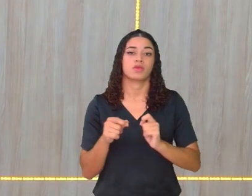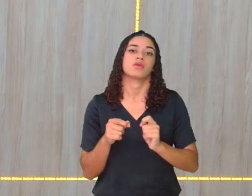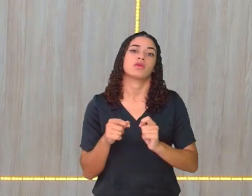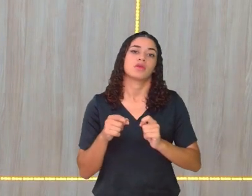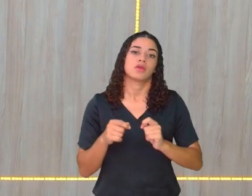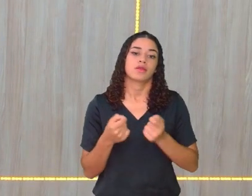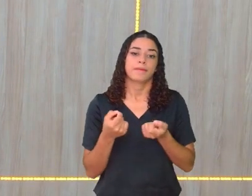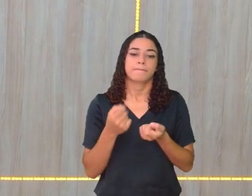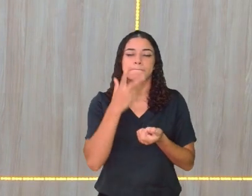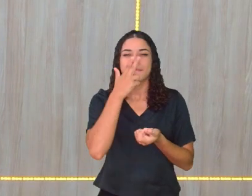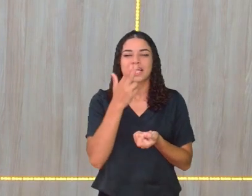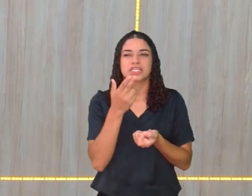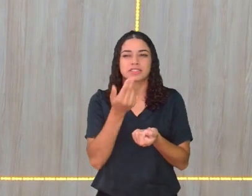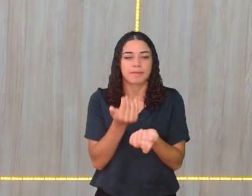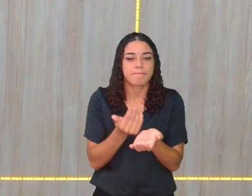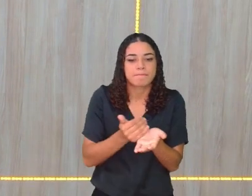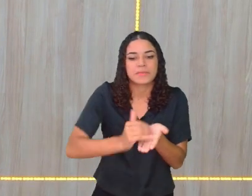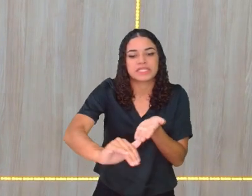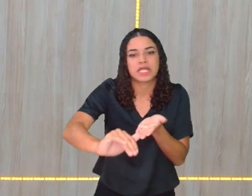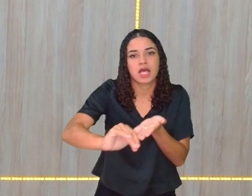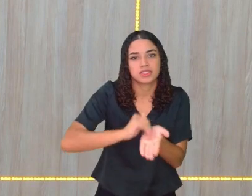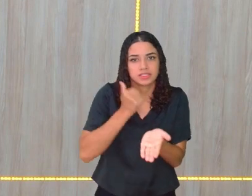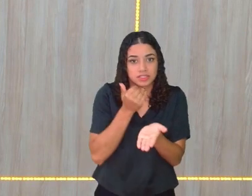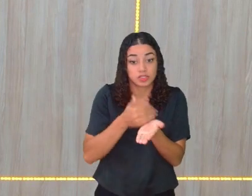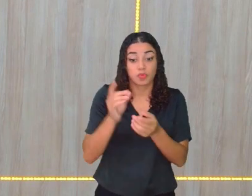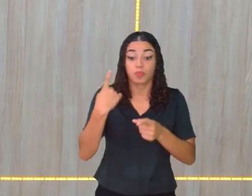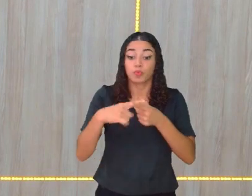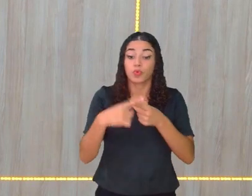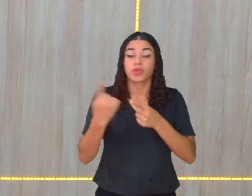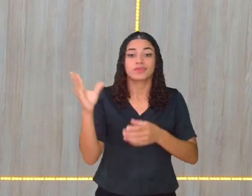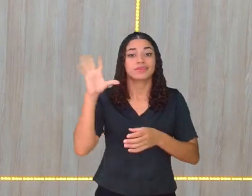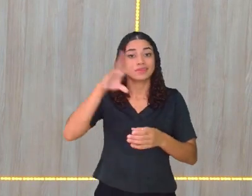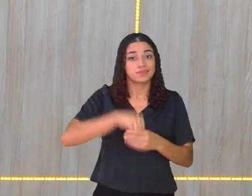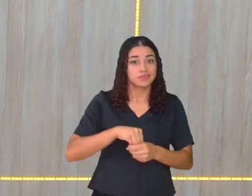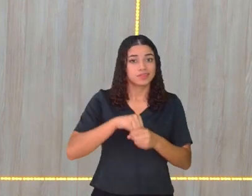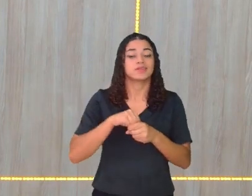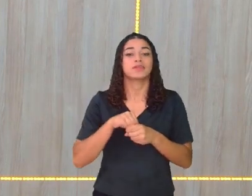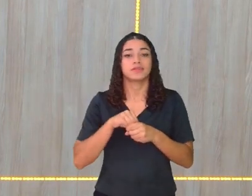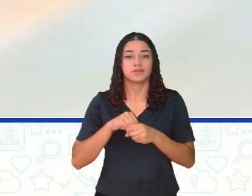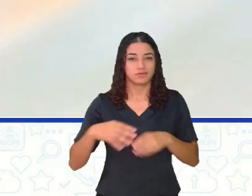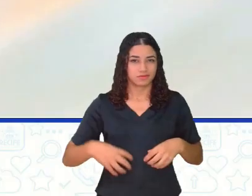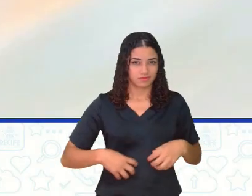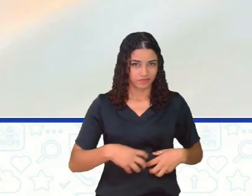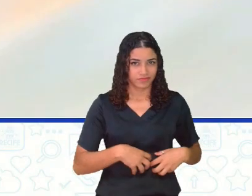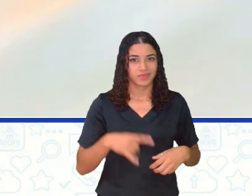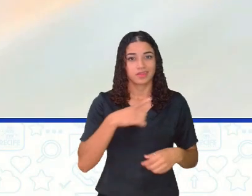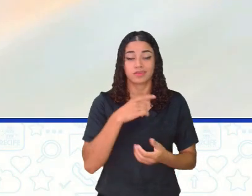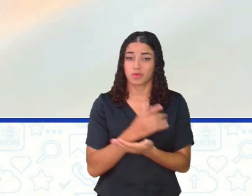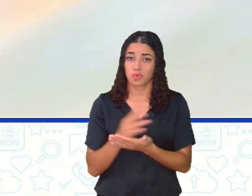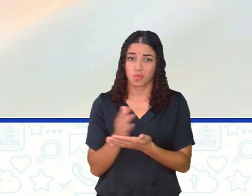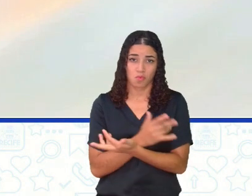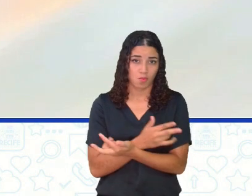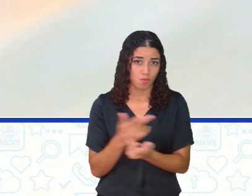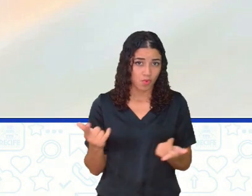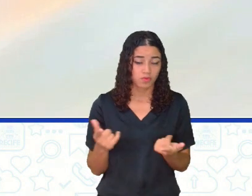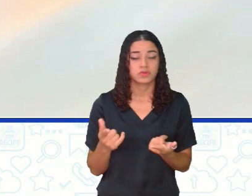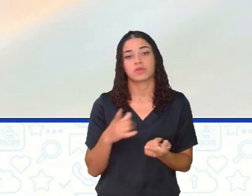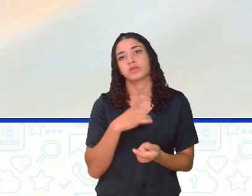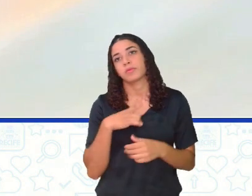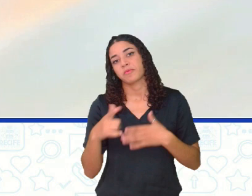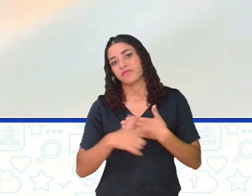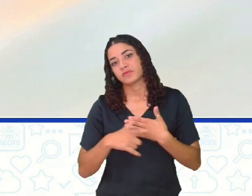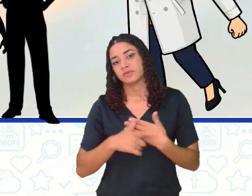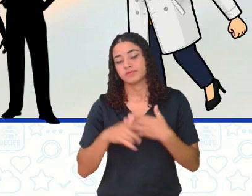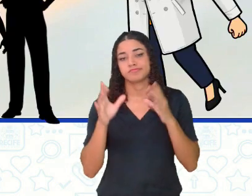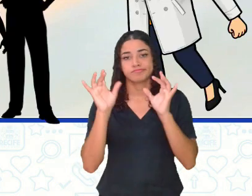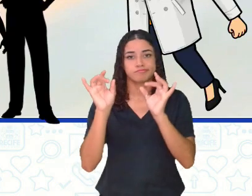eles levam essa mensagem, porque dentro dessas glândulas, né, dentro desse hormônio, existem substâncias que têm aí uma função